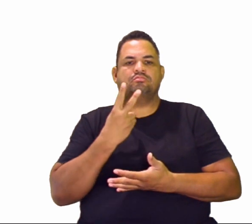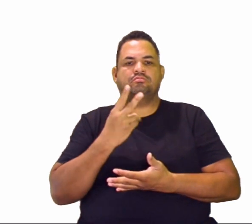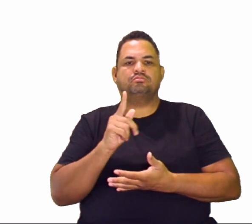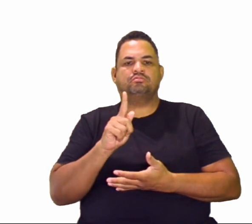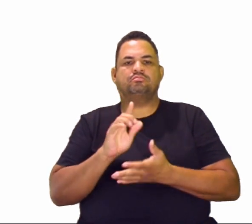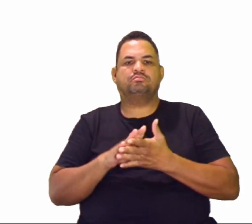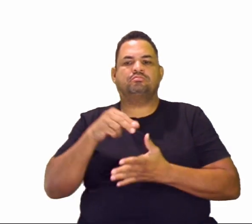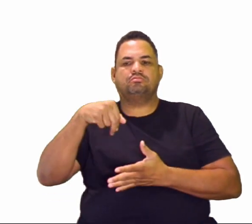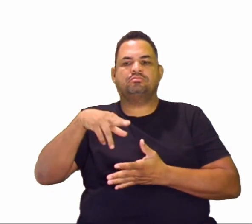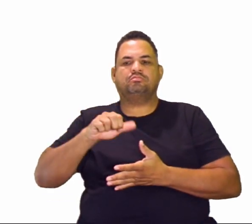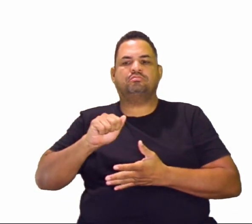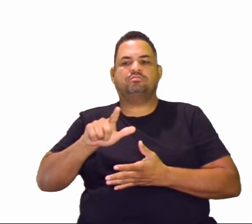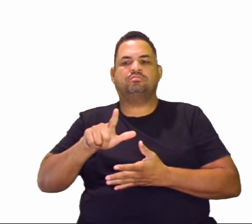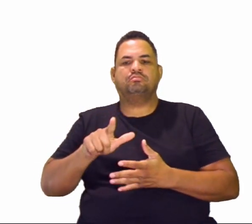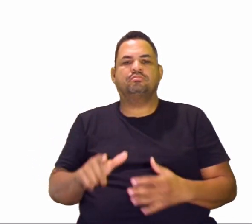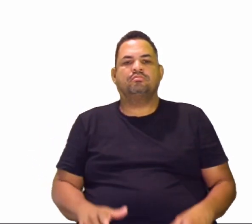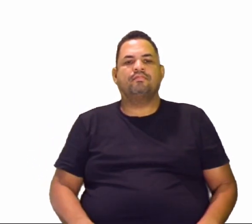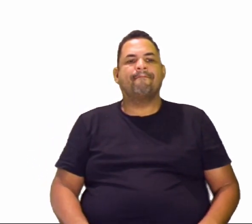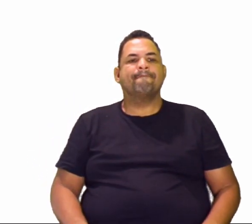por mol.